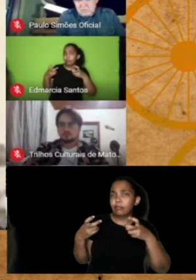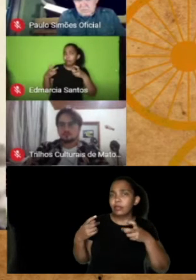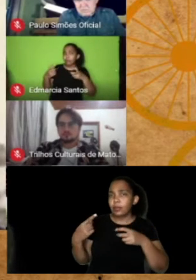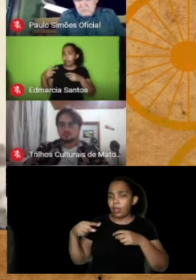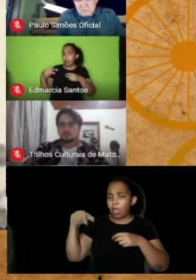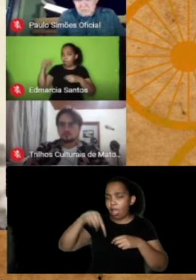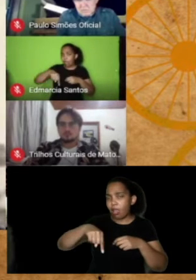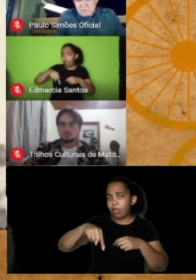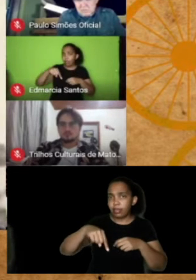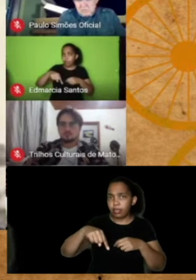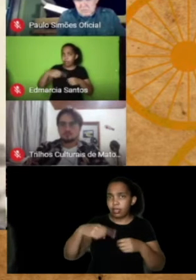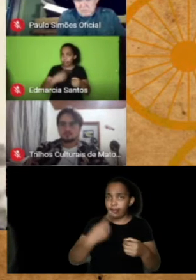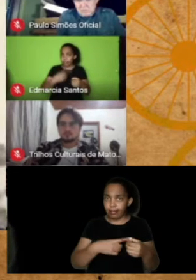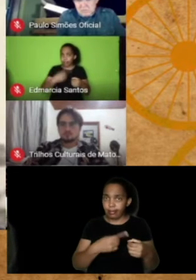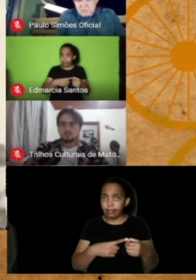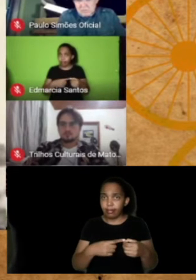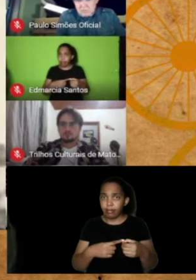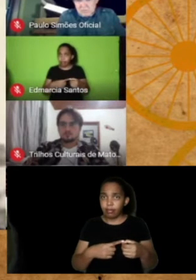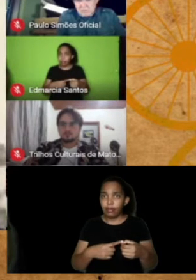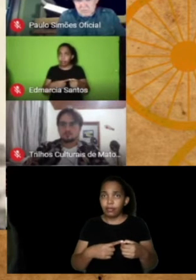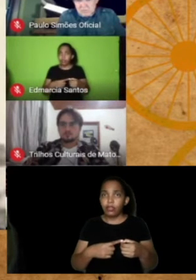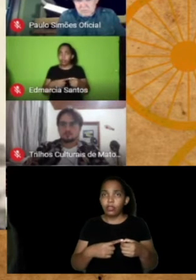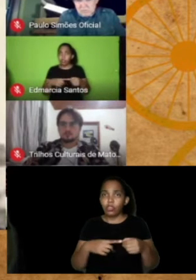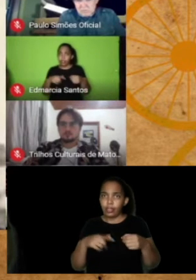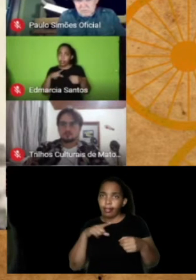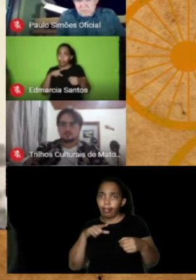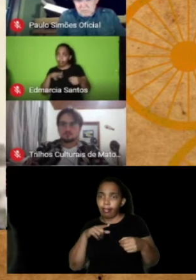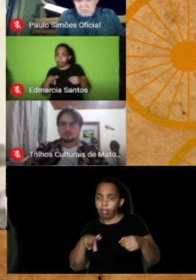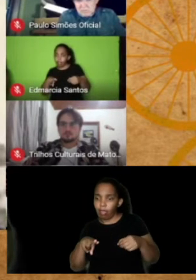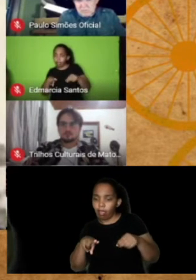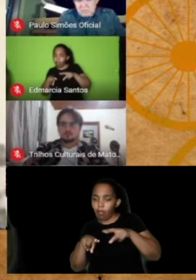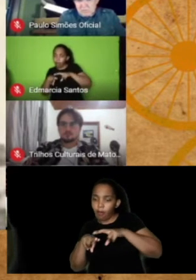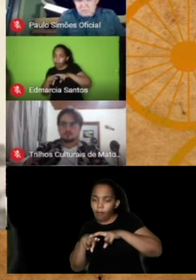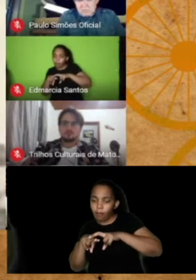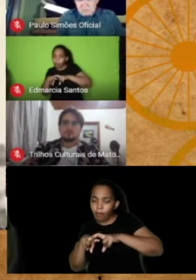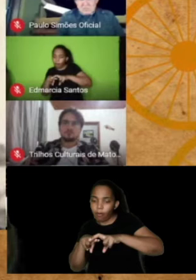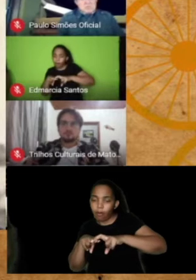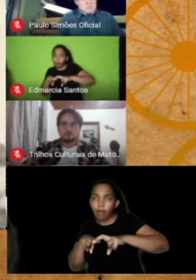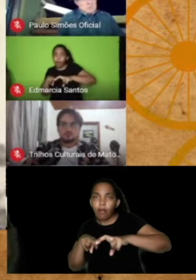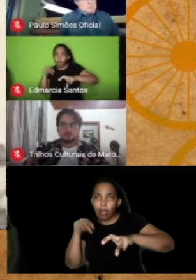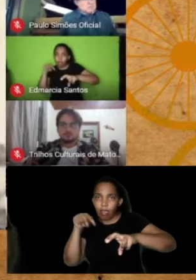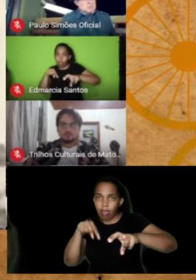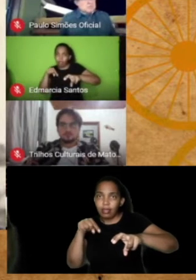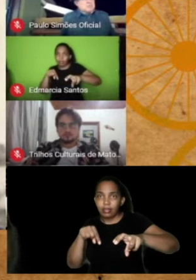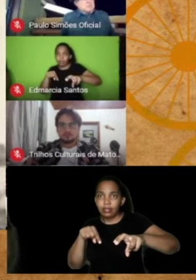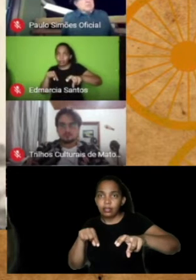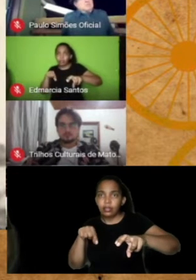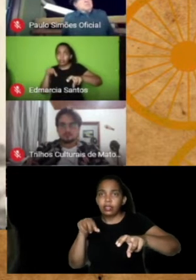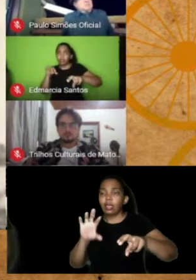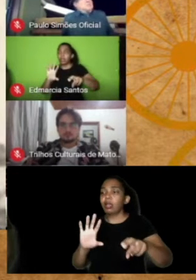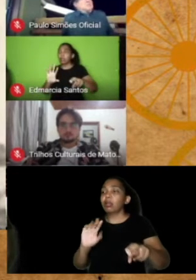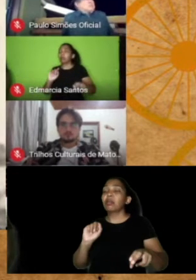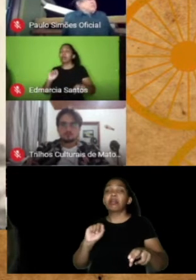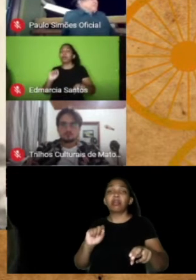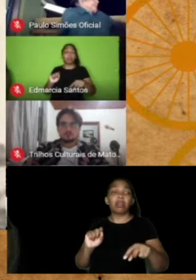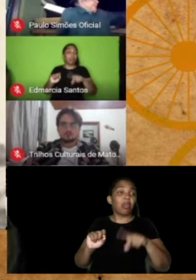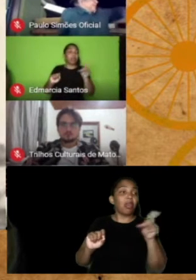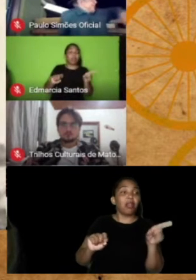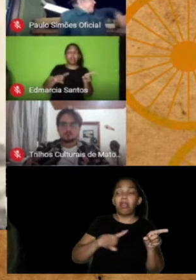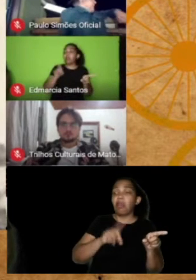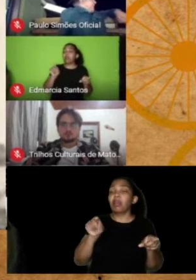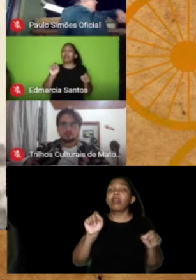cidades que passam um trilho, né, essa questão de que está além, que está aquém da estação.